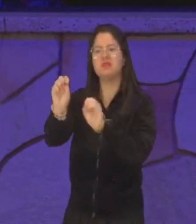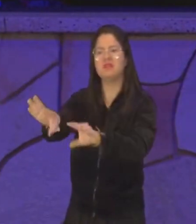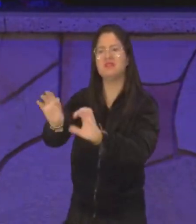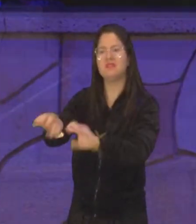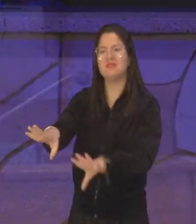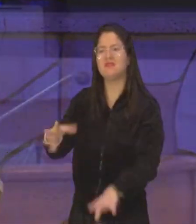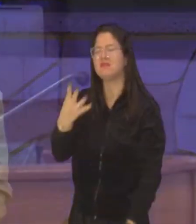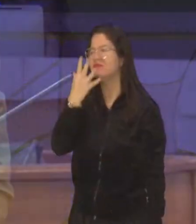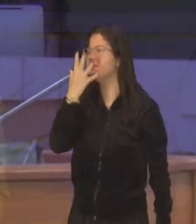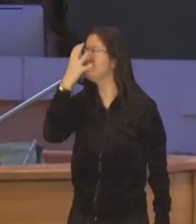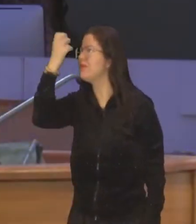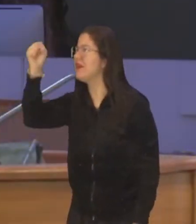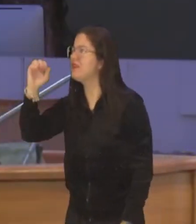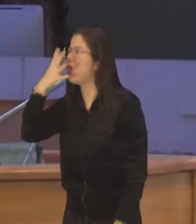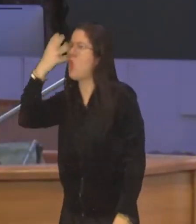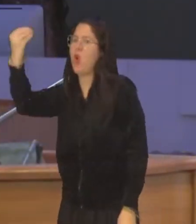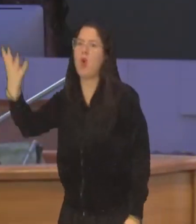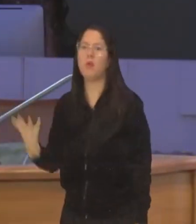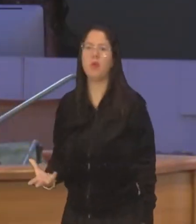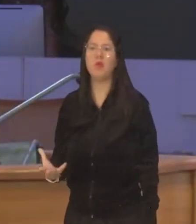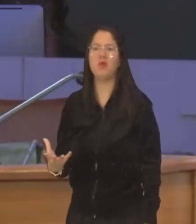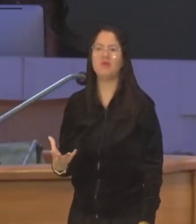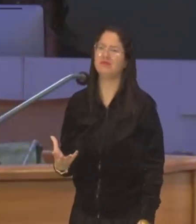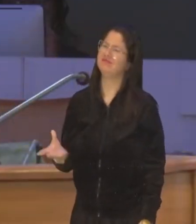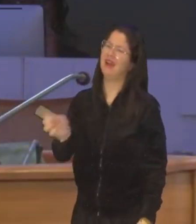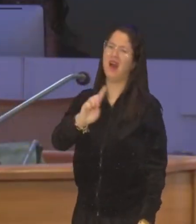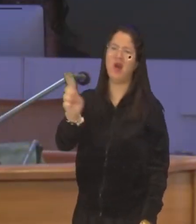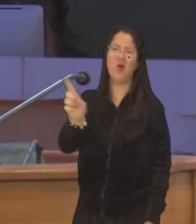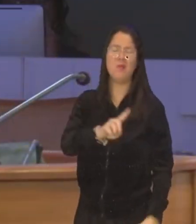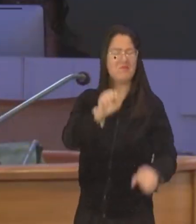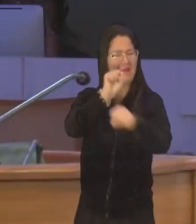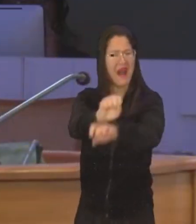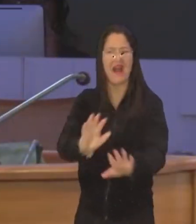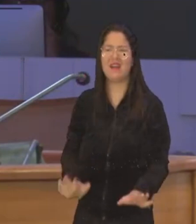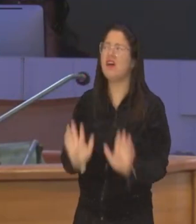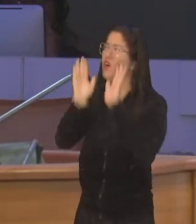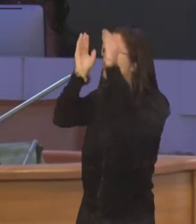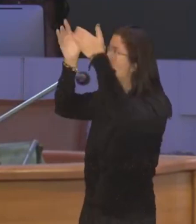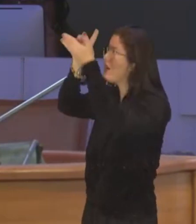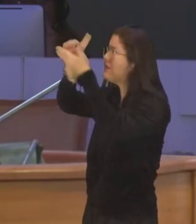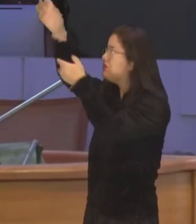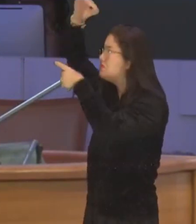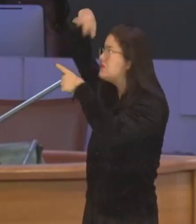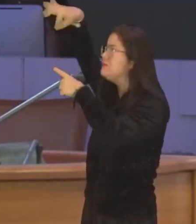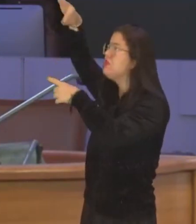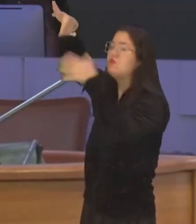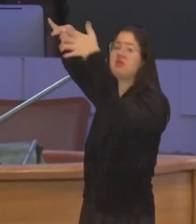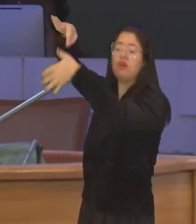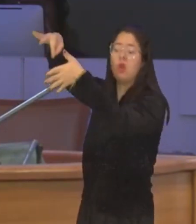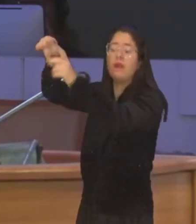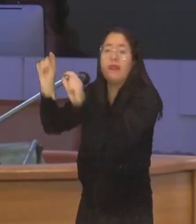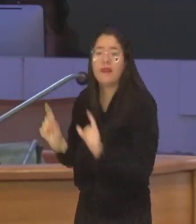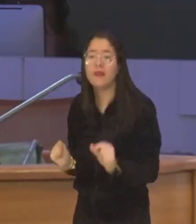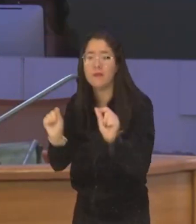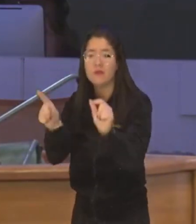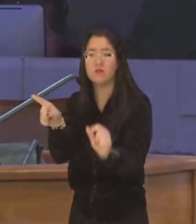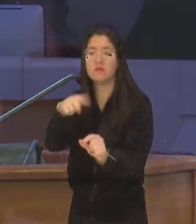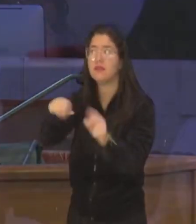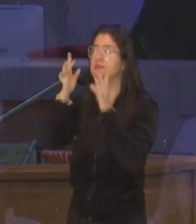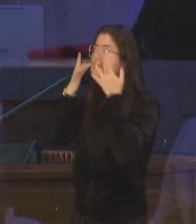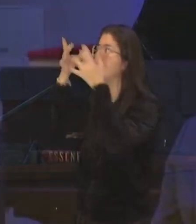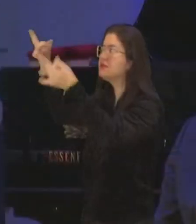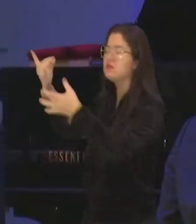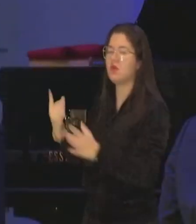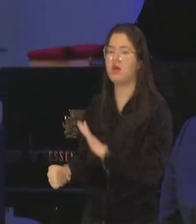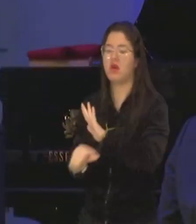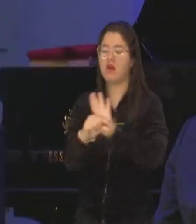lobos devoradores, e ouçam o que o Espírito diz. Verso 17: quem